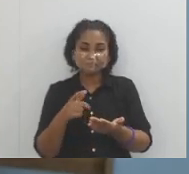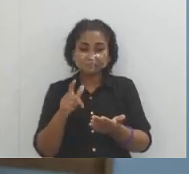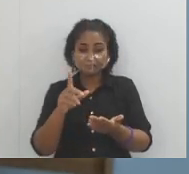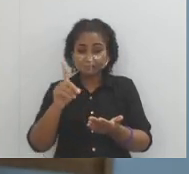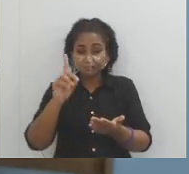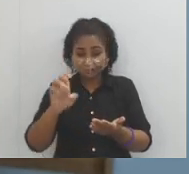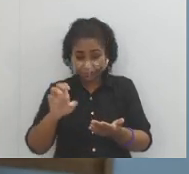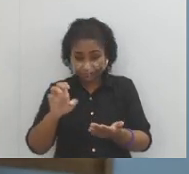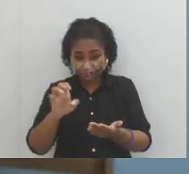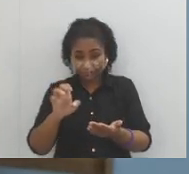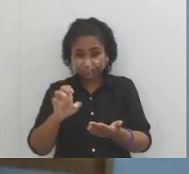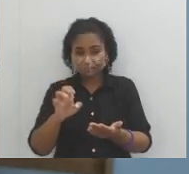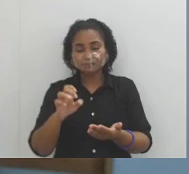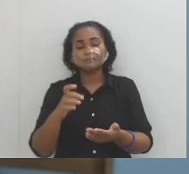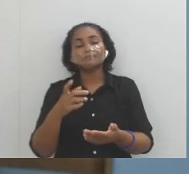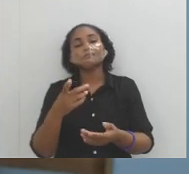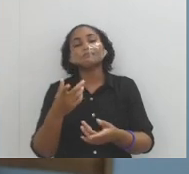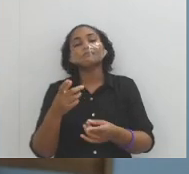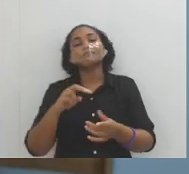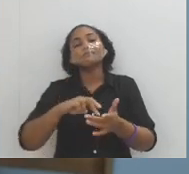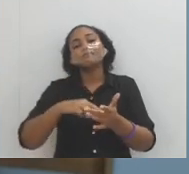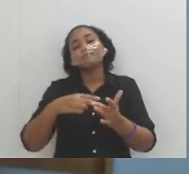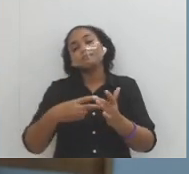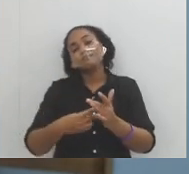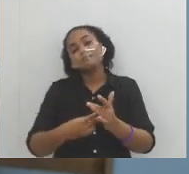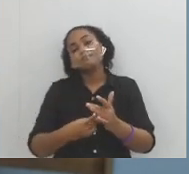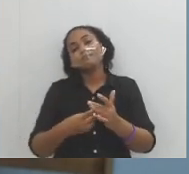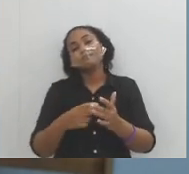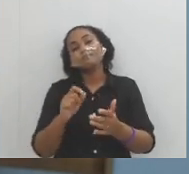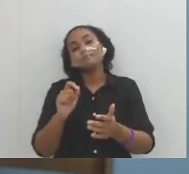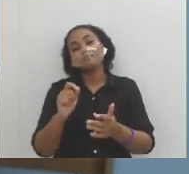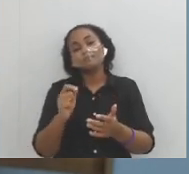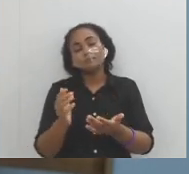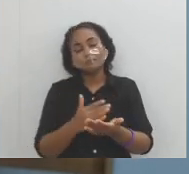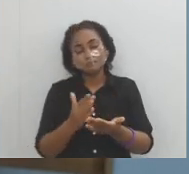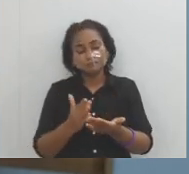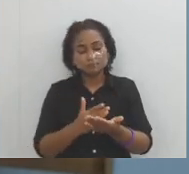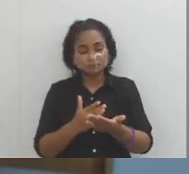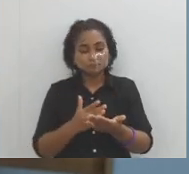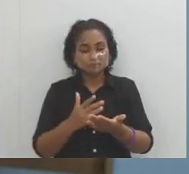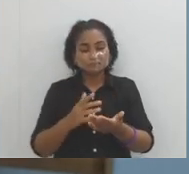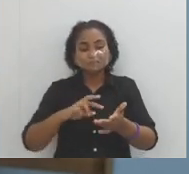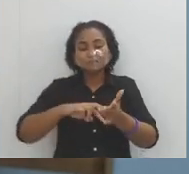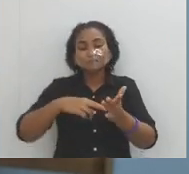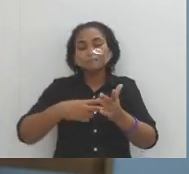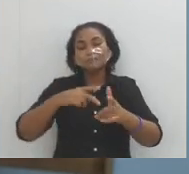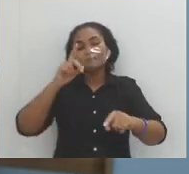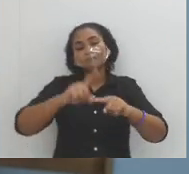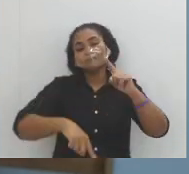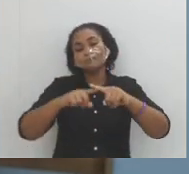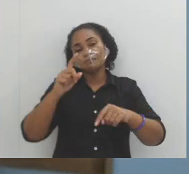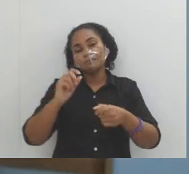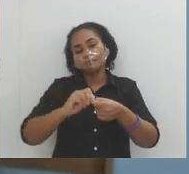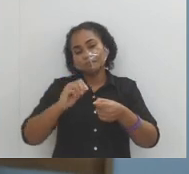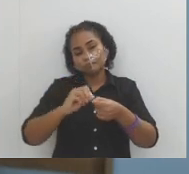papel reciclado é um adjunto adverbial de matéria.